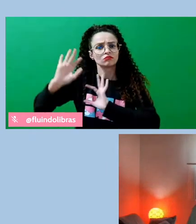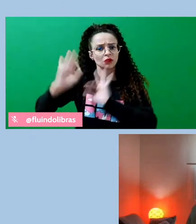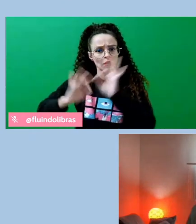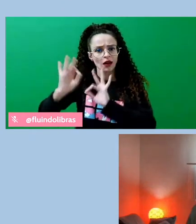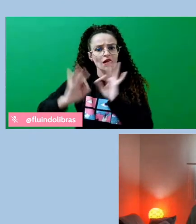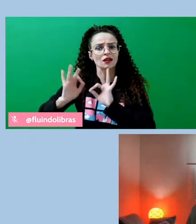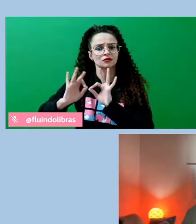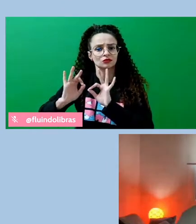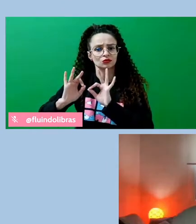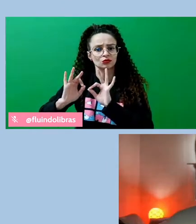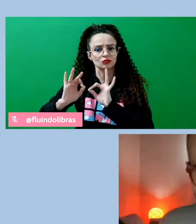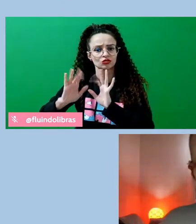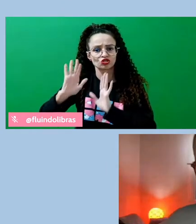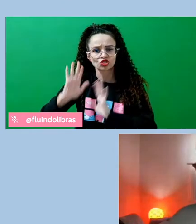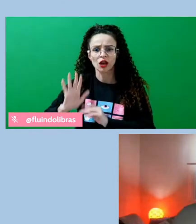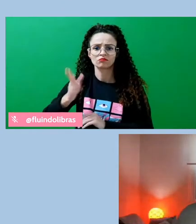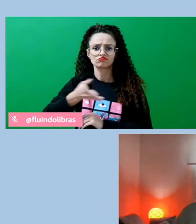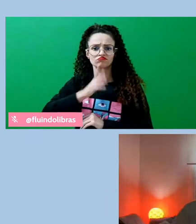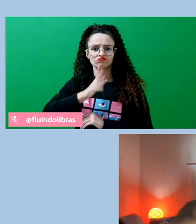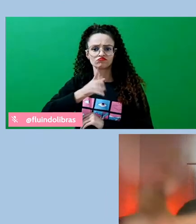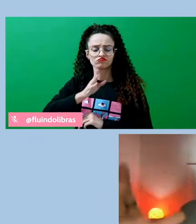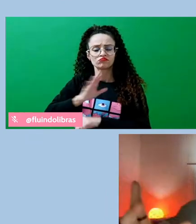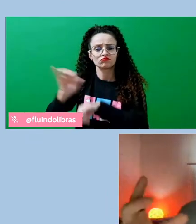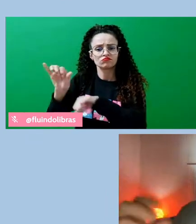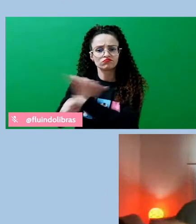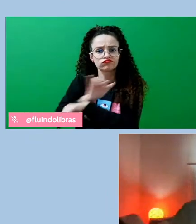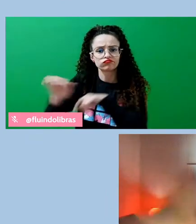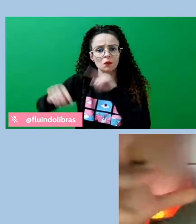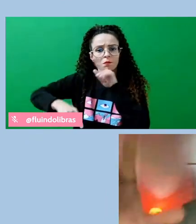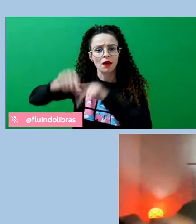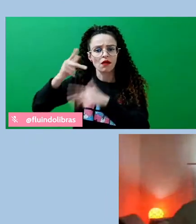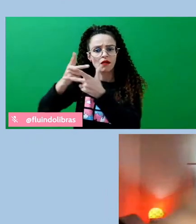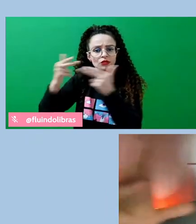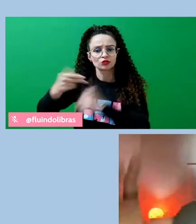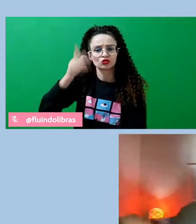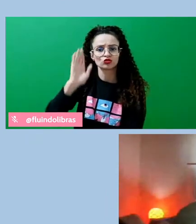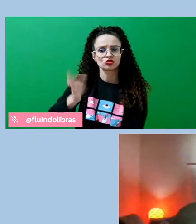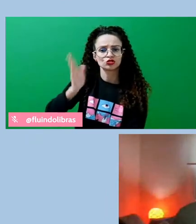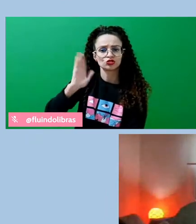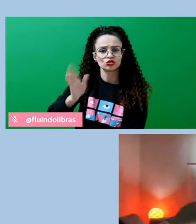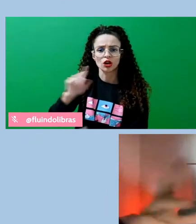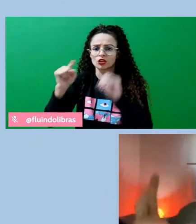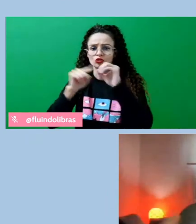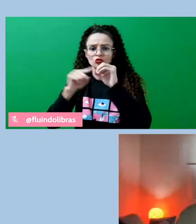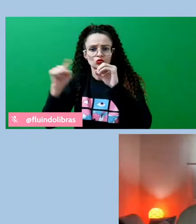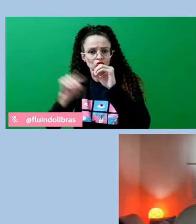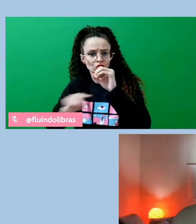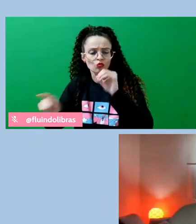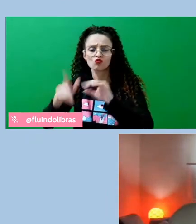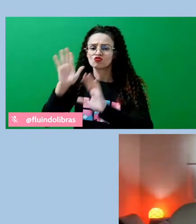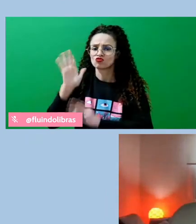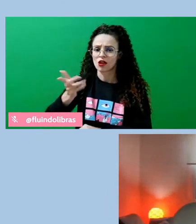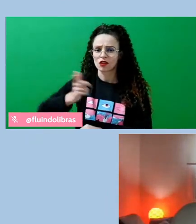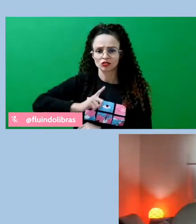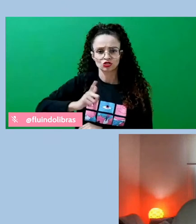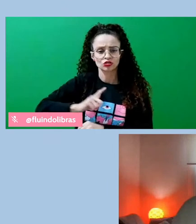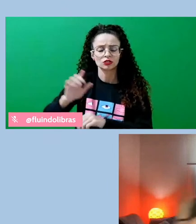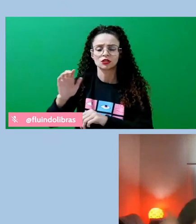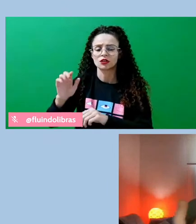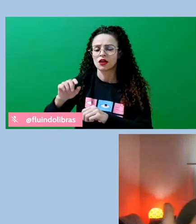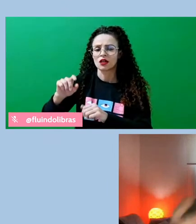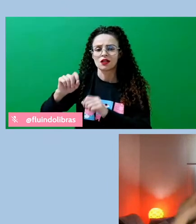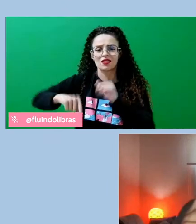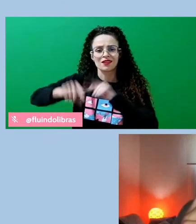quanto a gente já estava familiarizado com essas ferramentas, o quanto a gente já tinha todos os Zooms e todos os canais, e como a